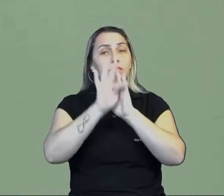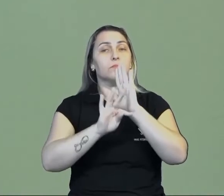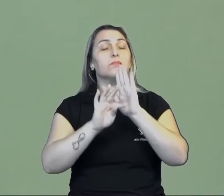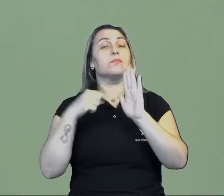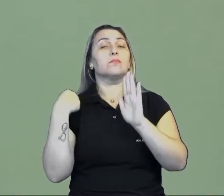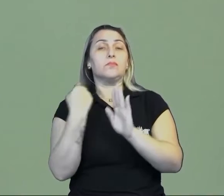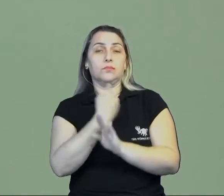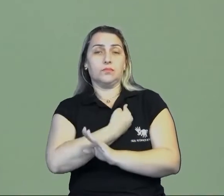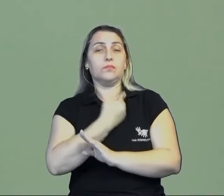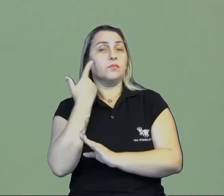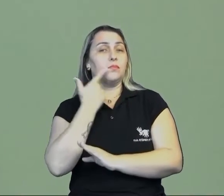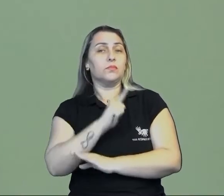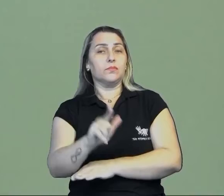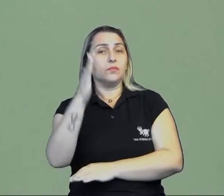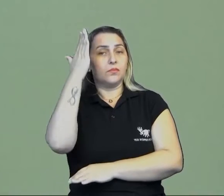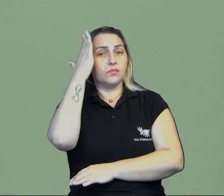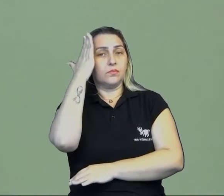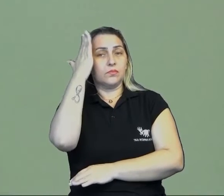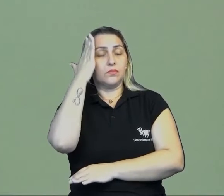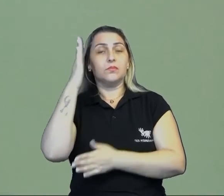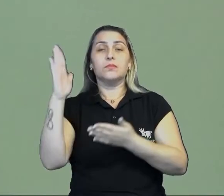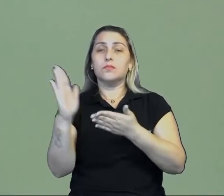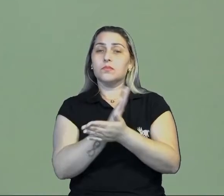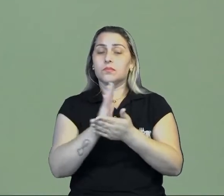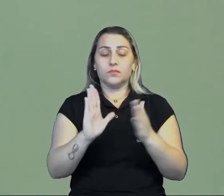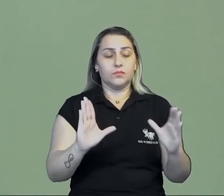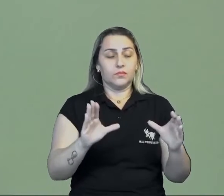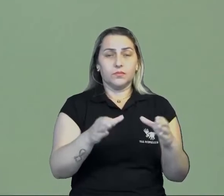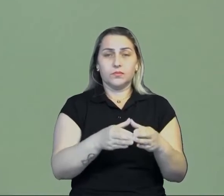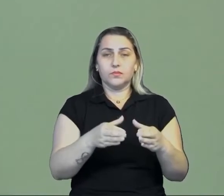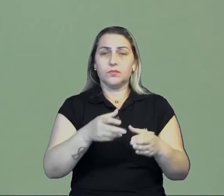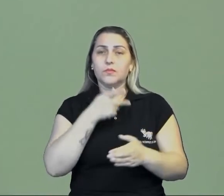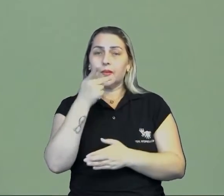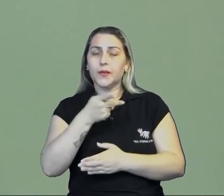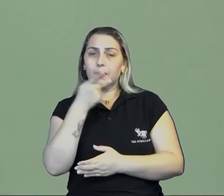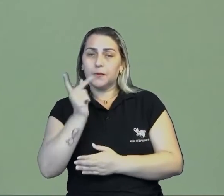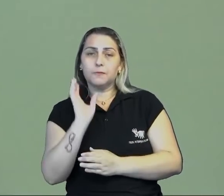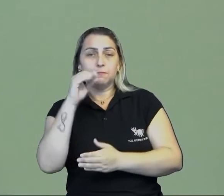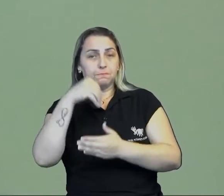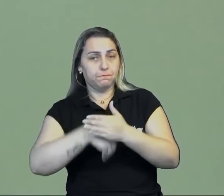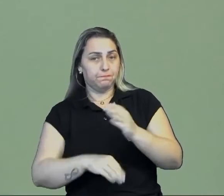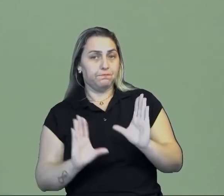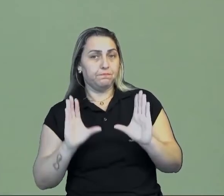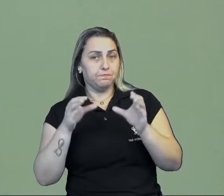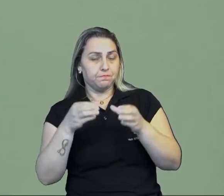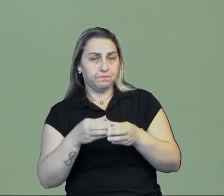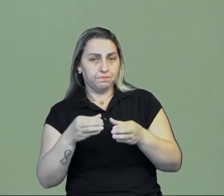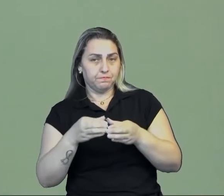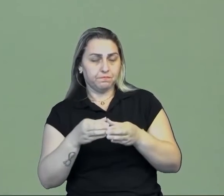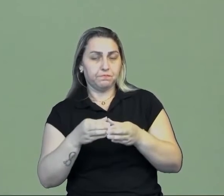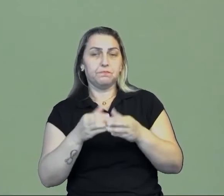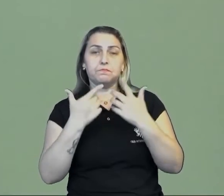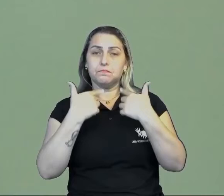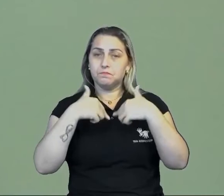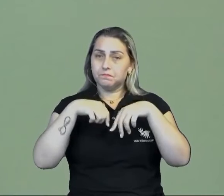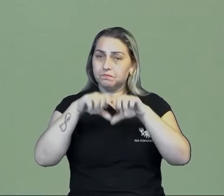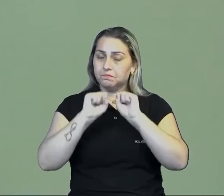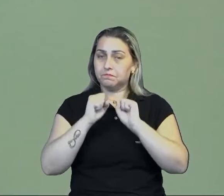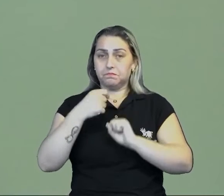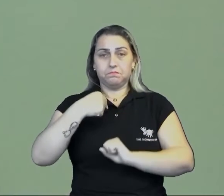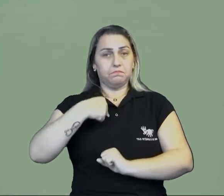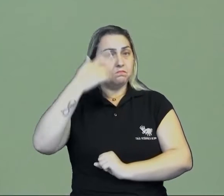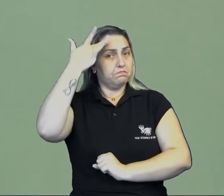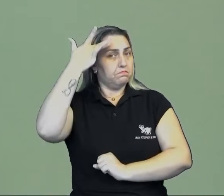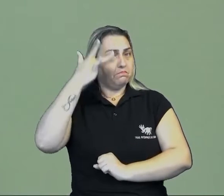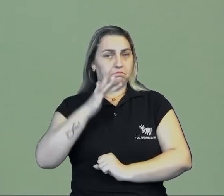nós compreendemos. Então, certos grupos, quando fala, né, dentro de grupos, uma certa linguagem que eu